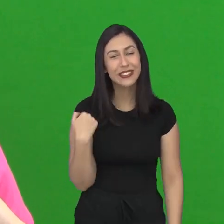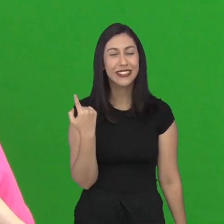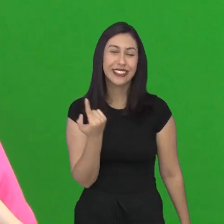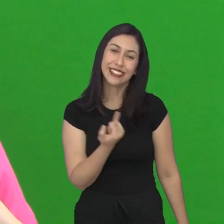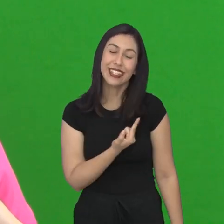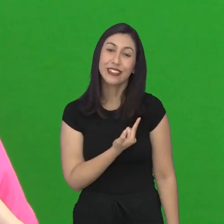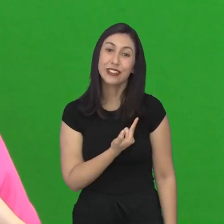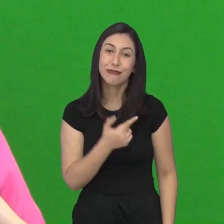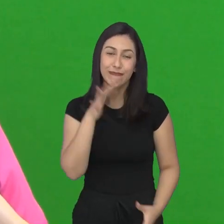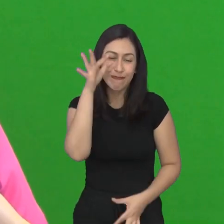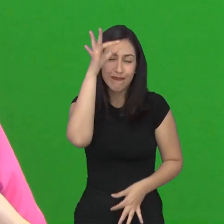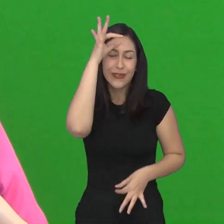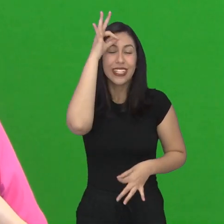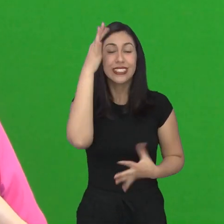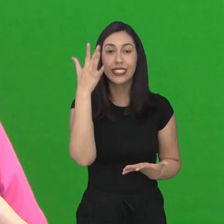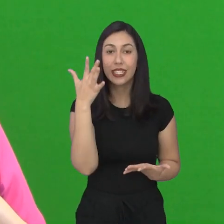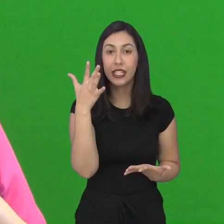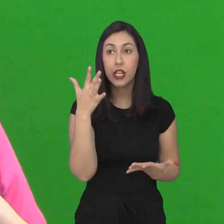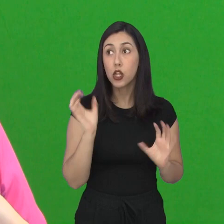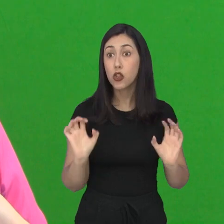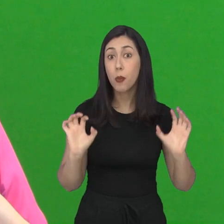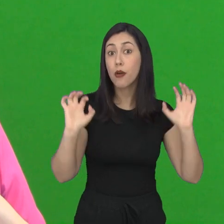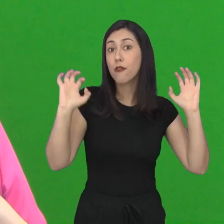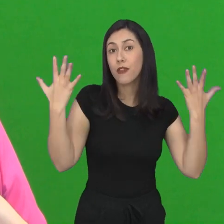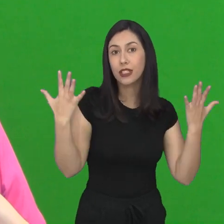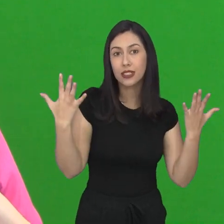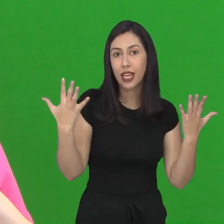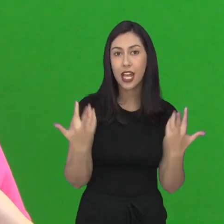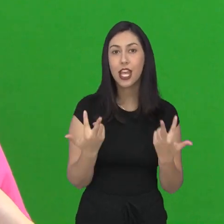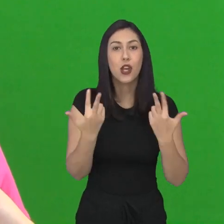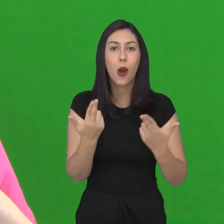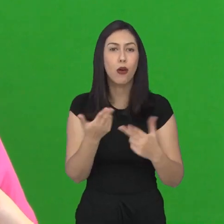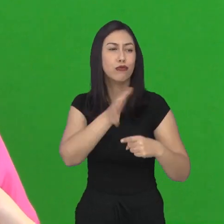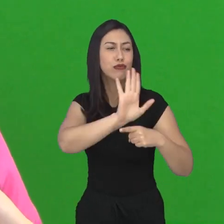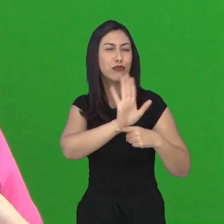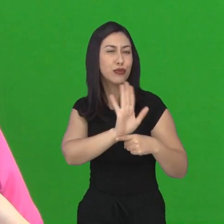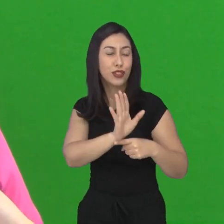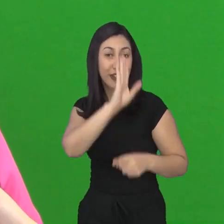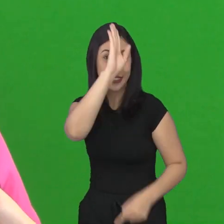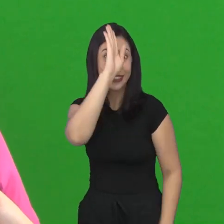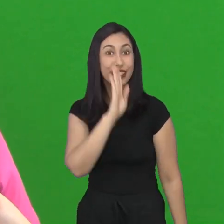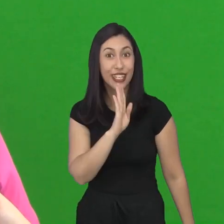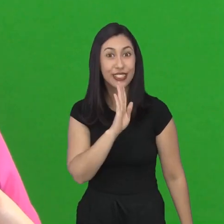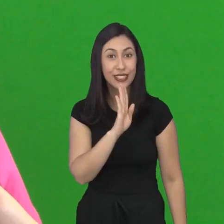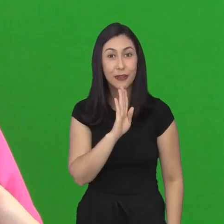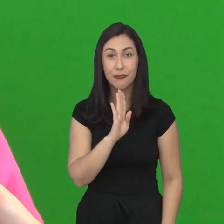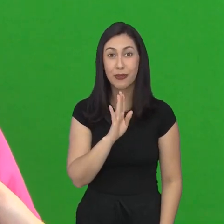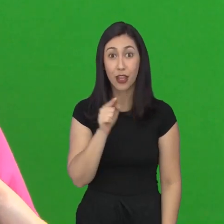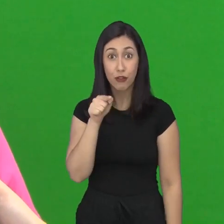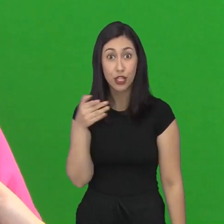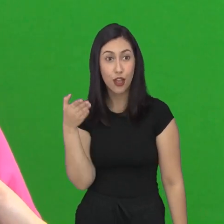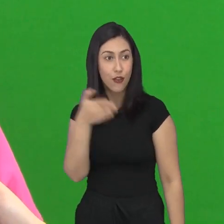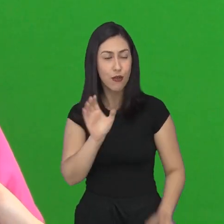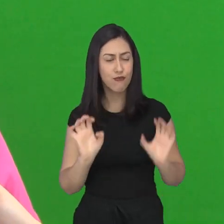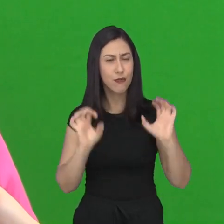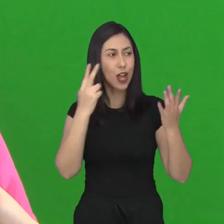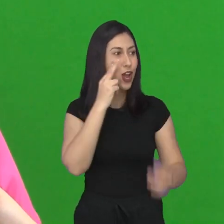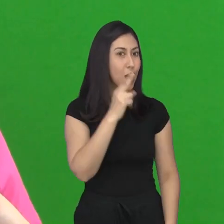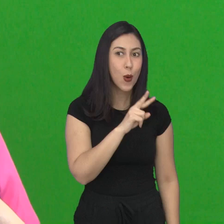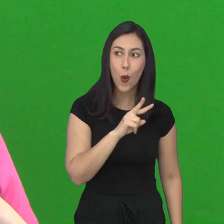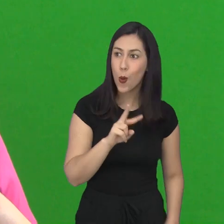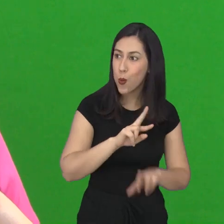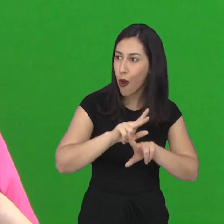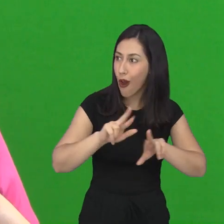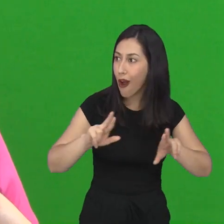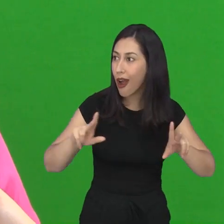com a gente cosplayer. Eu digo que o cosplay num evento é um show à parte, um show gratuito que você vai pro evento e você